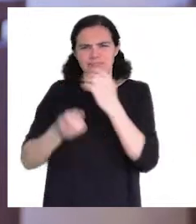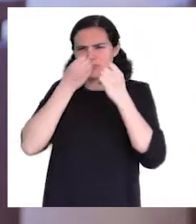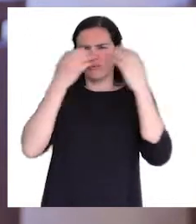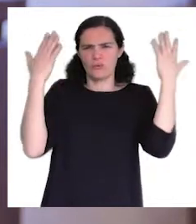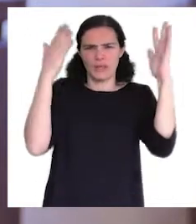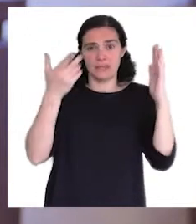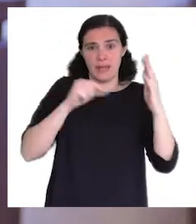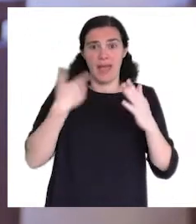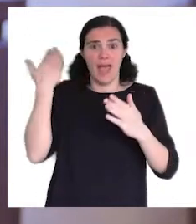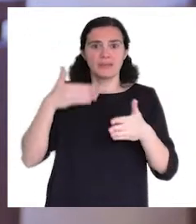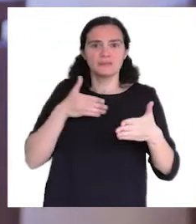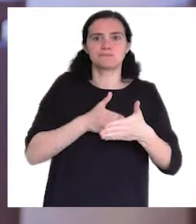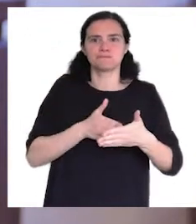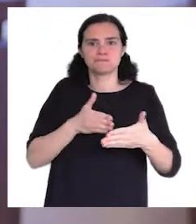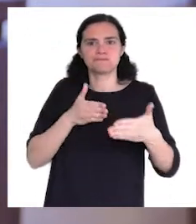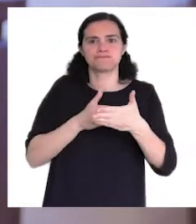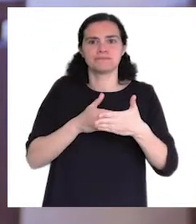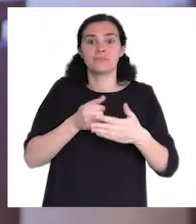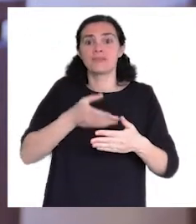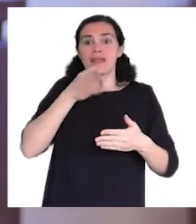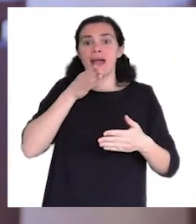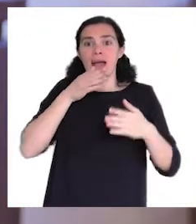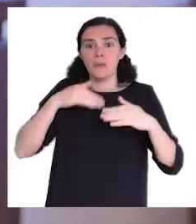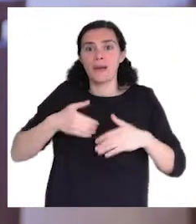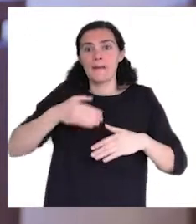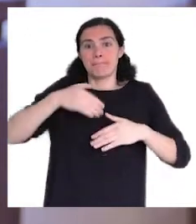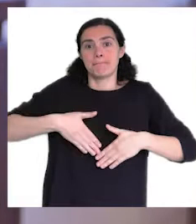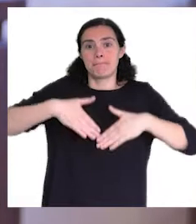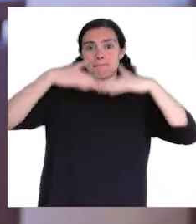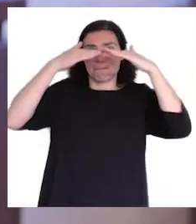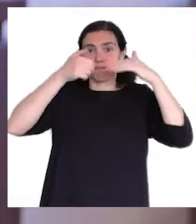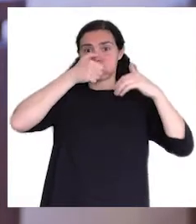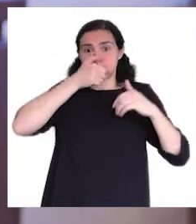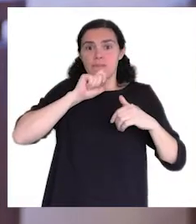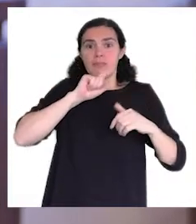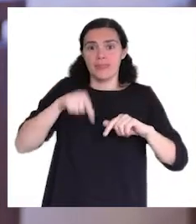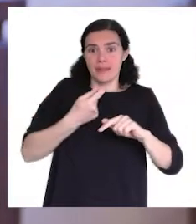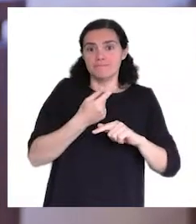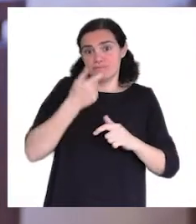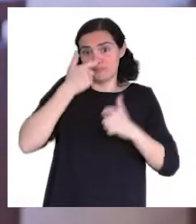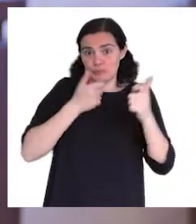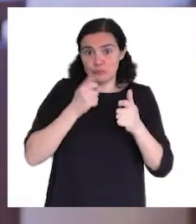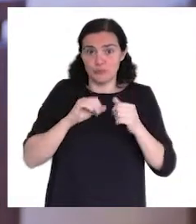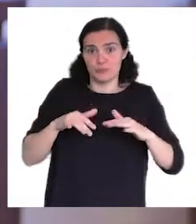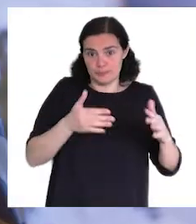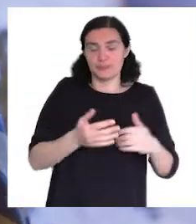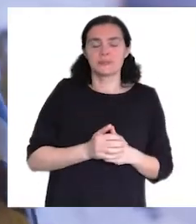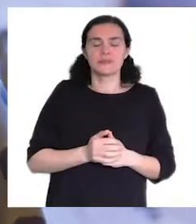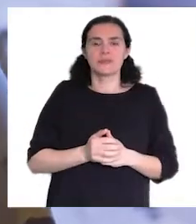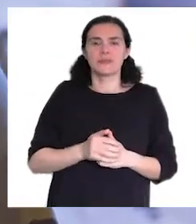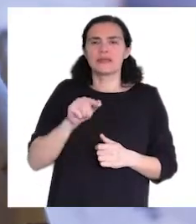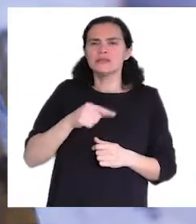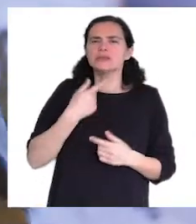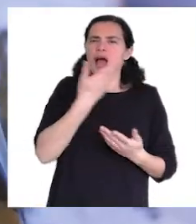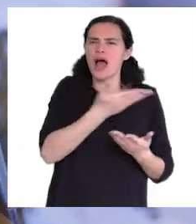de floresta e de uma zona de barreira, fez com que as inundações galgassem, no fundo, o nosso território da espécie humana. Cada vez mais